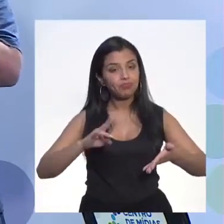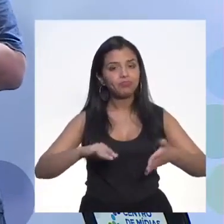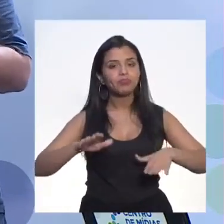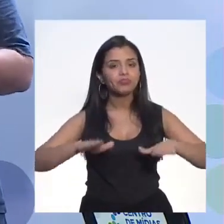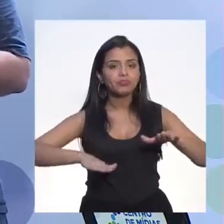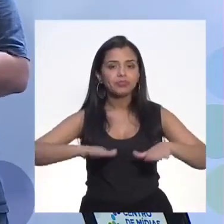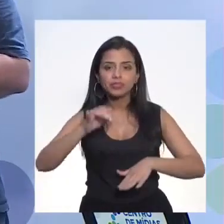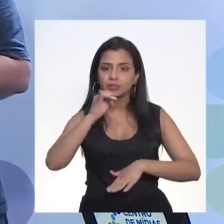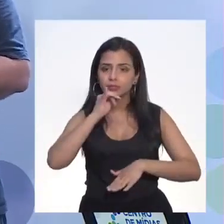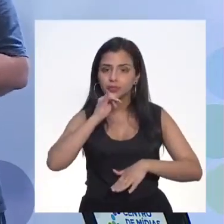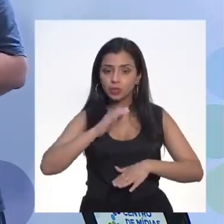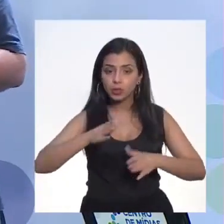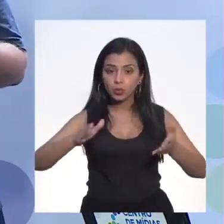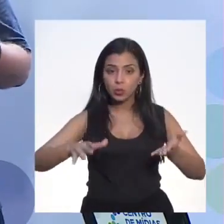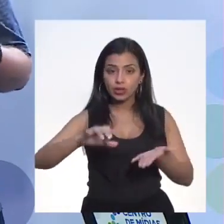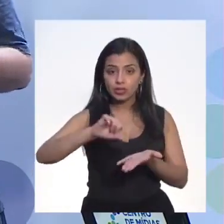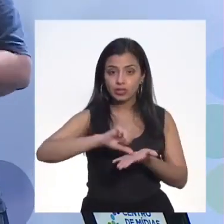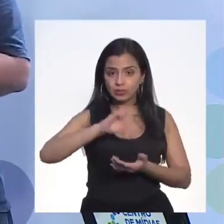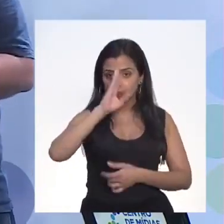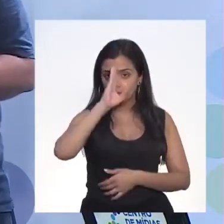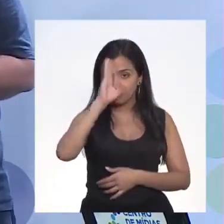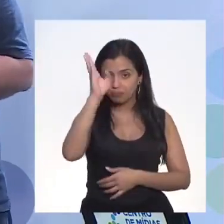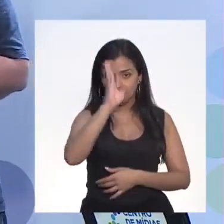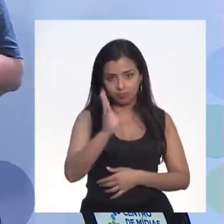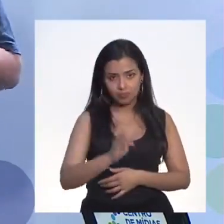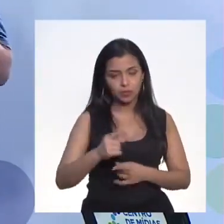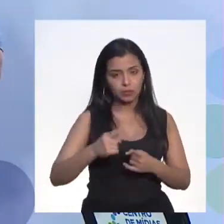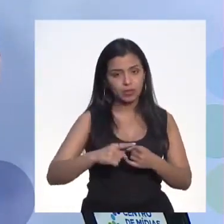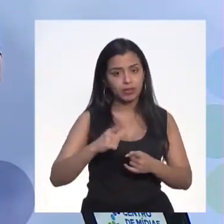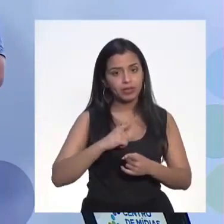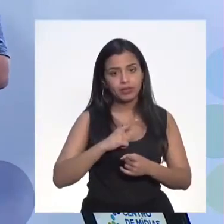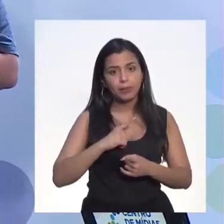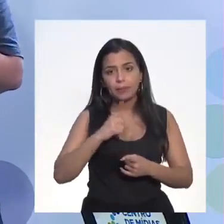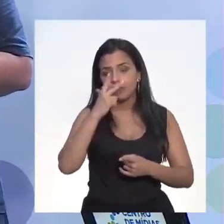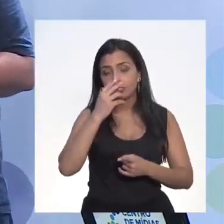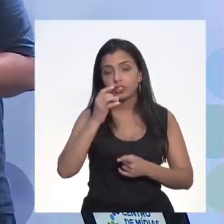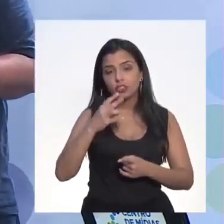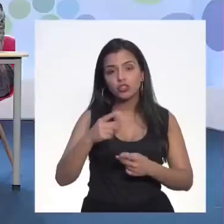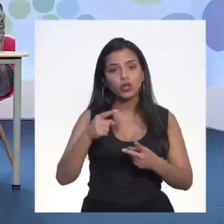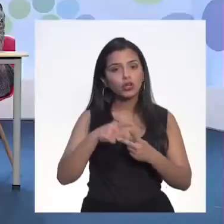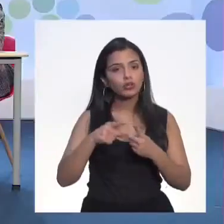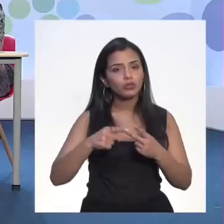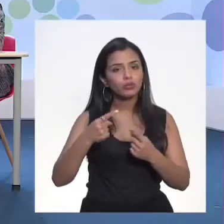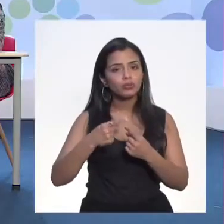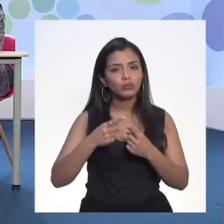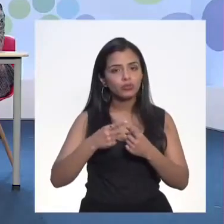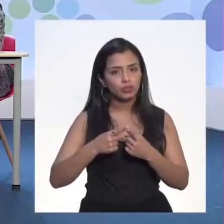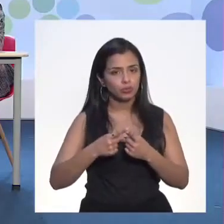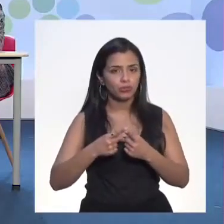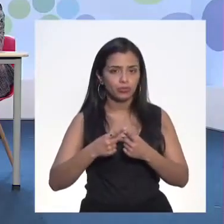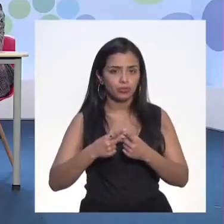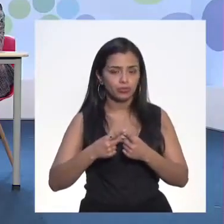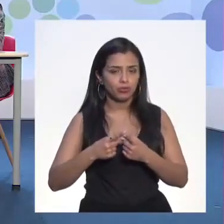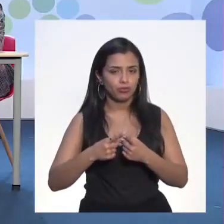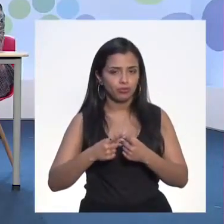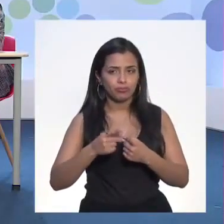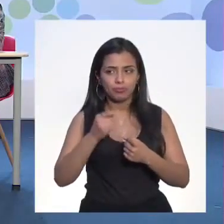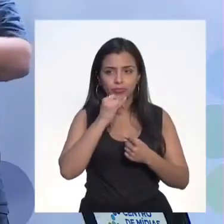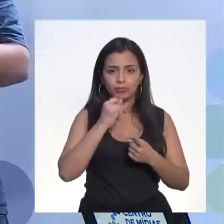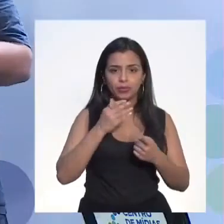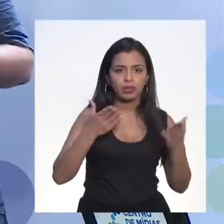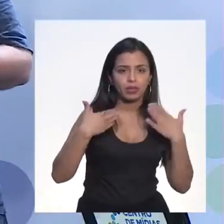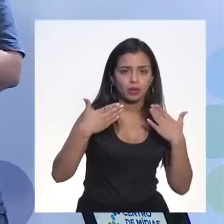mais central do Brasil, né, que tem praticamente 2 estações do ano, né? O verão e o inverno nessa respectiva